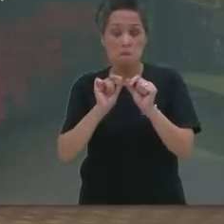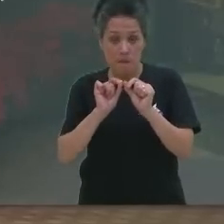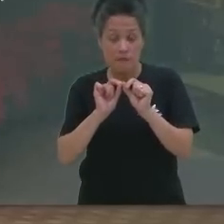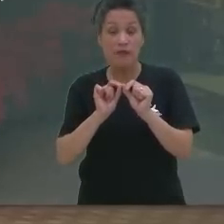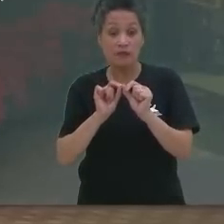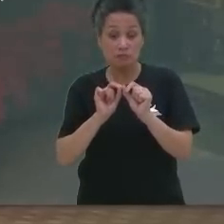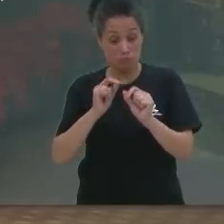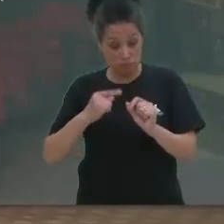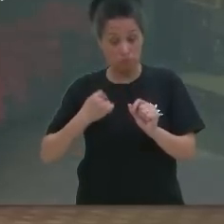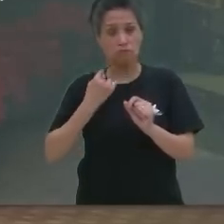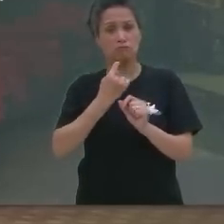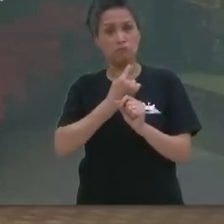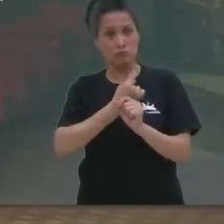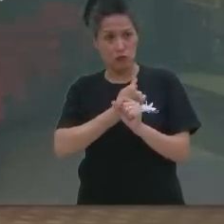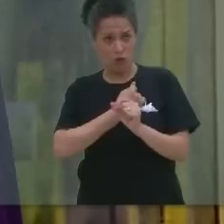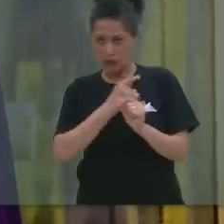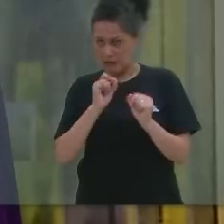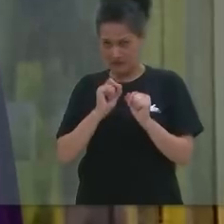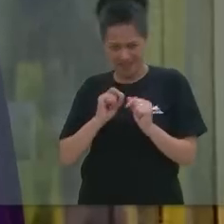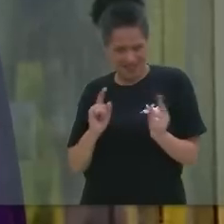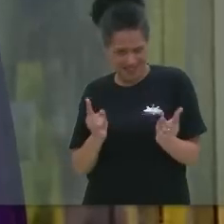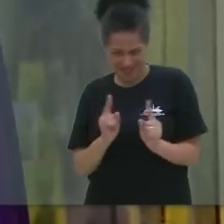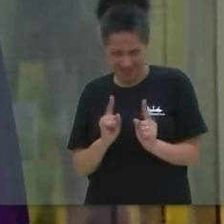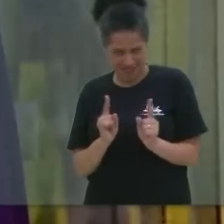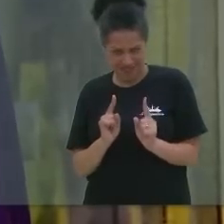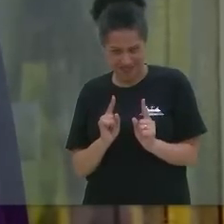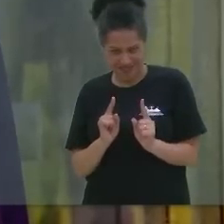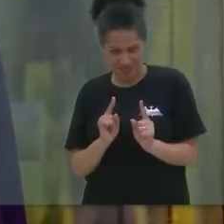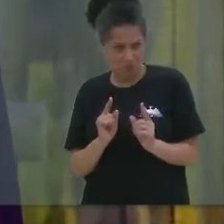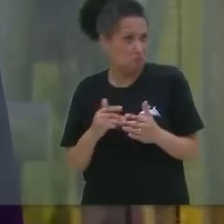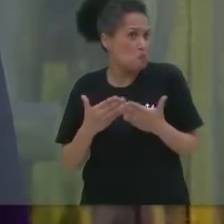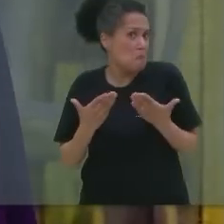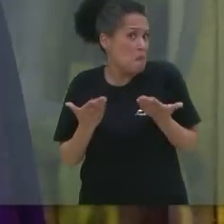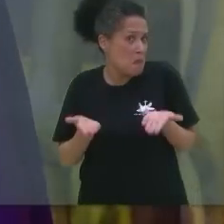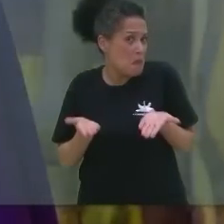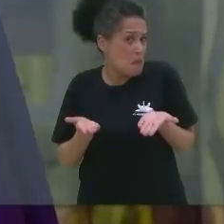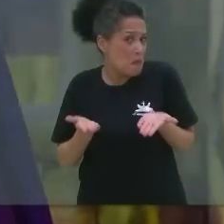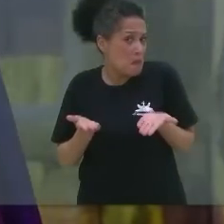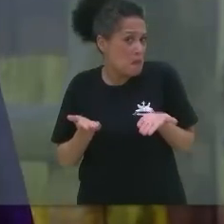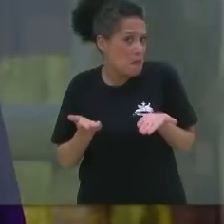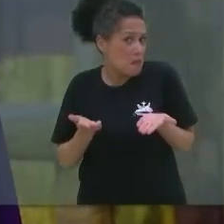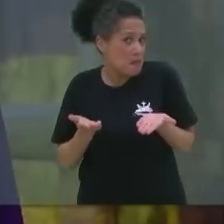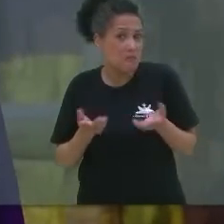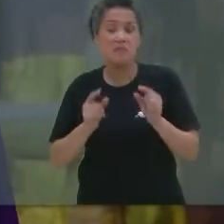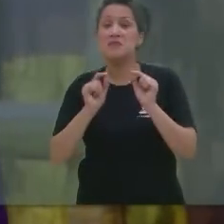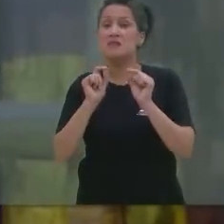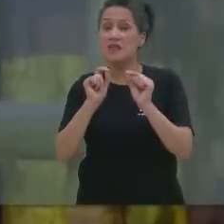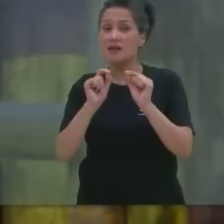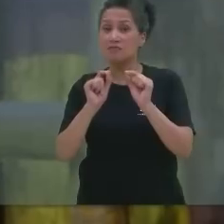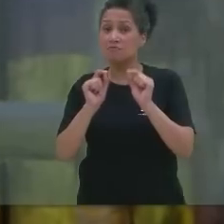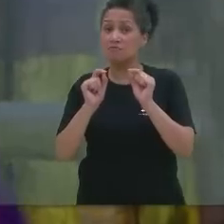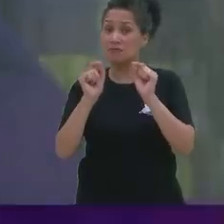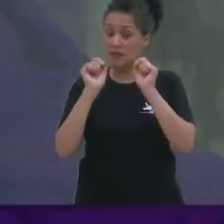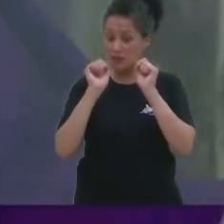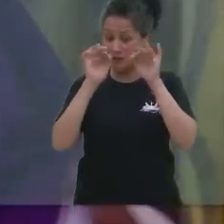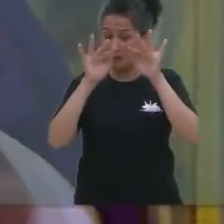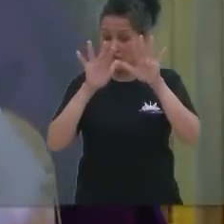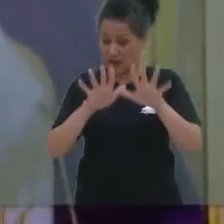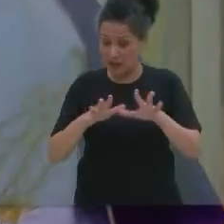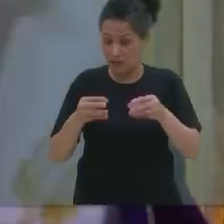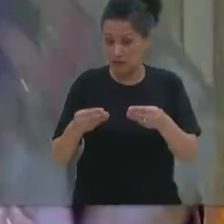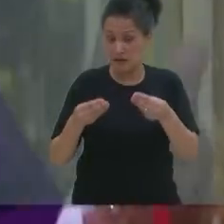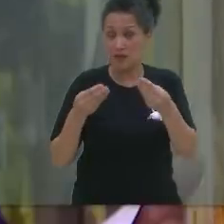vamos nós deixar de fazer? Aquele que deu, continua a dar a graça.